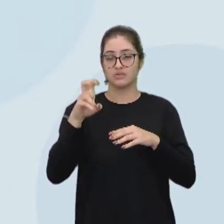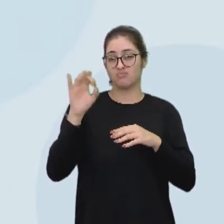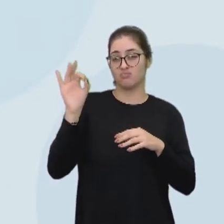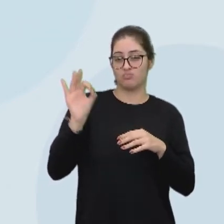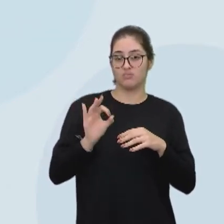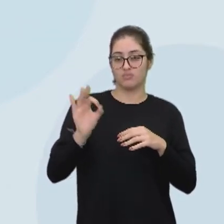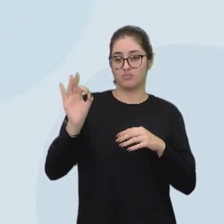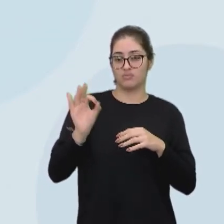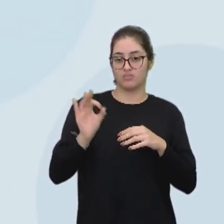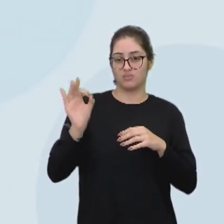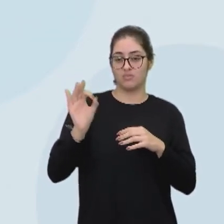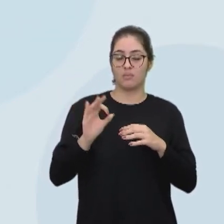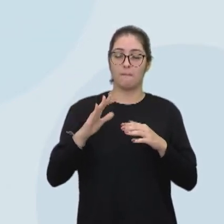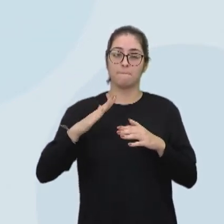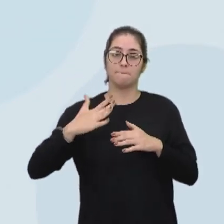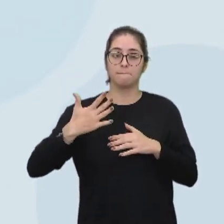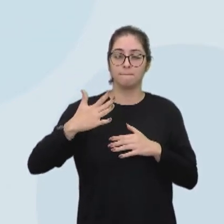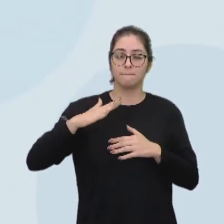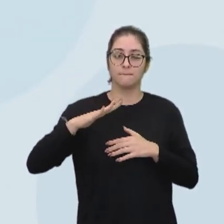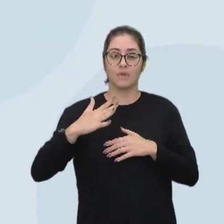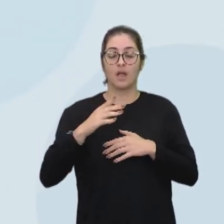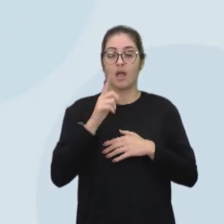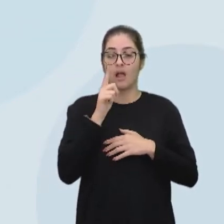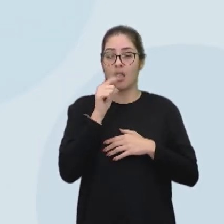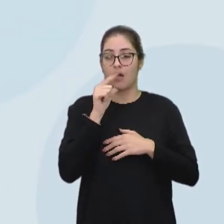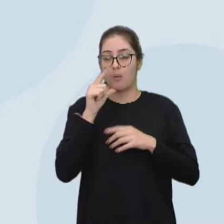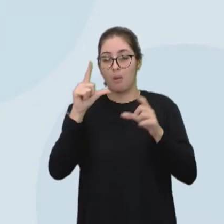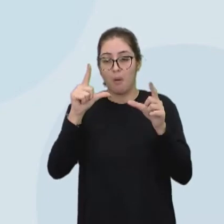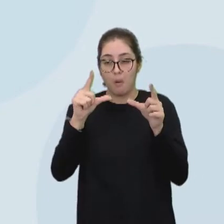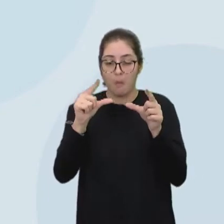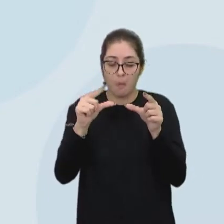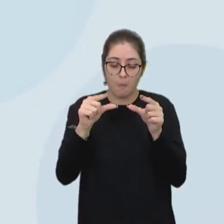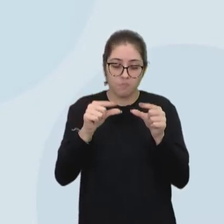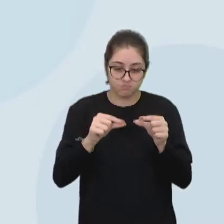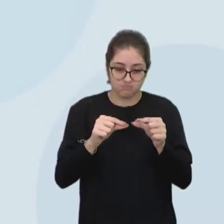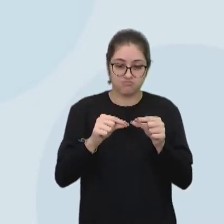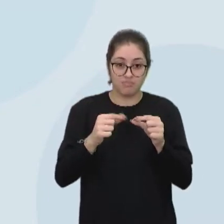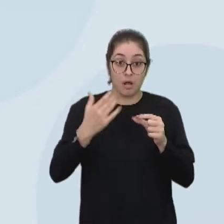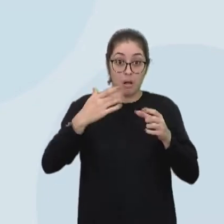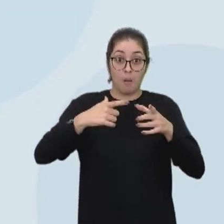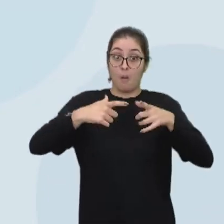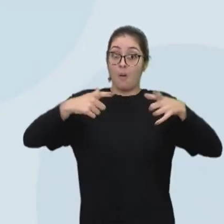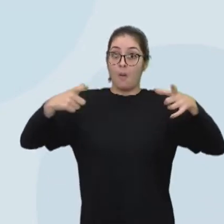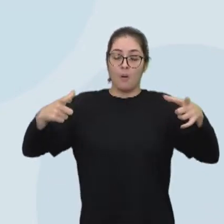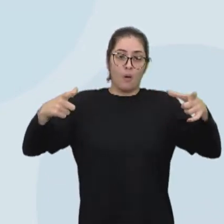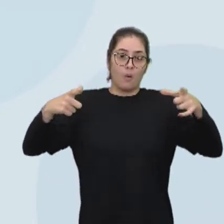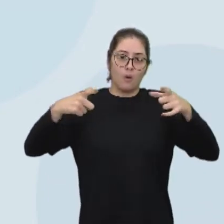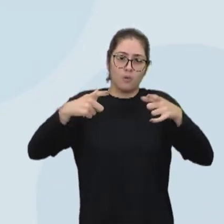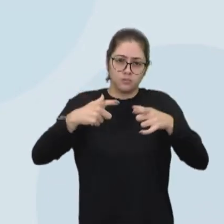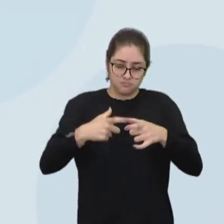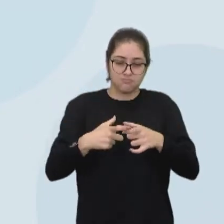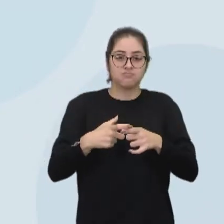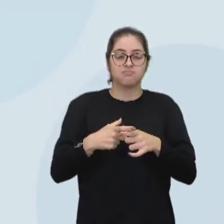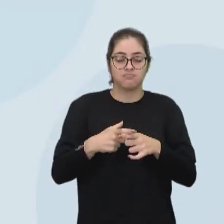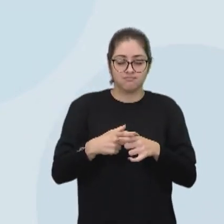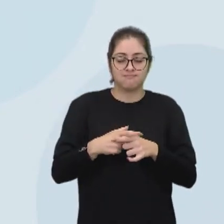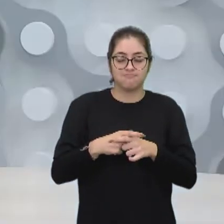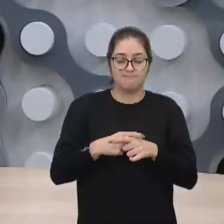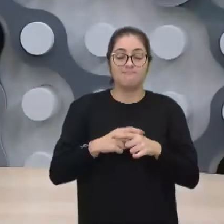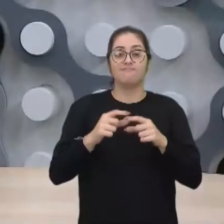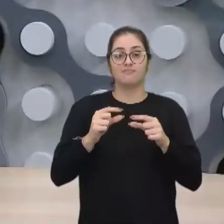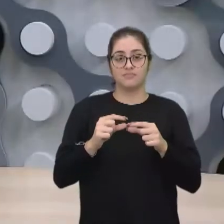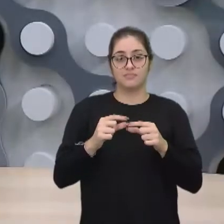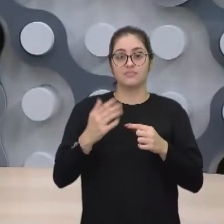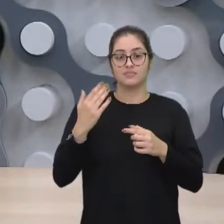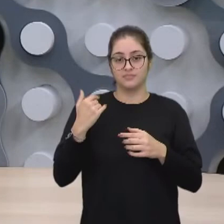5% mais ou menos da quantidade de água atual do que se tinha no Mar de Aral, né, antes aí